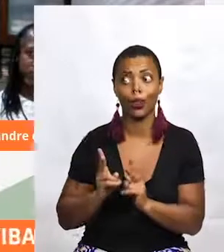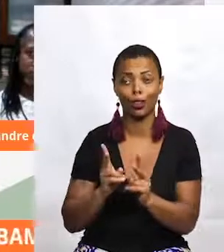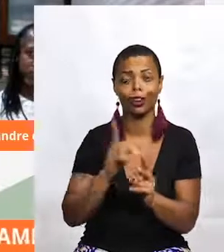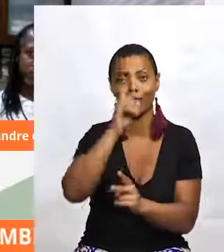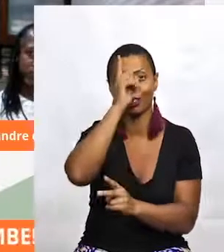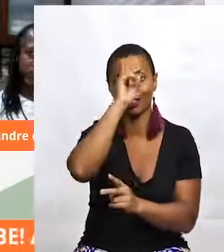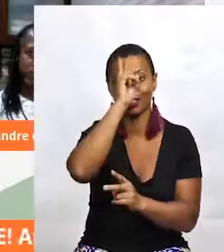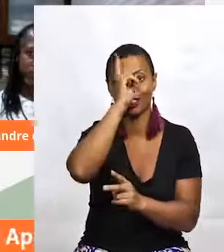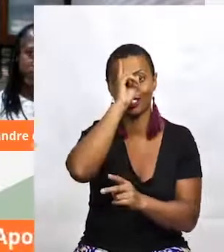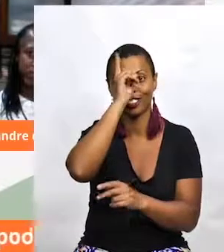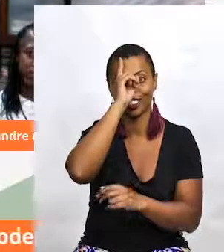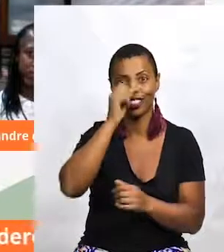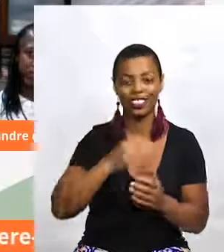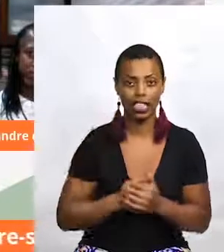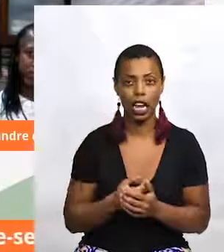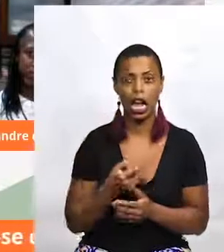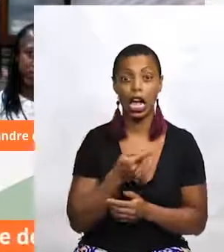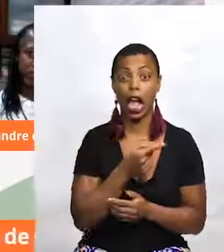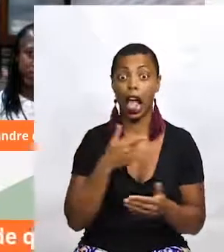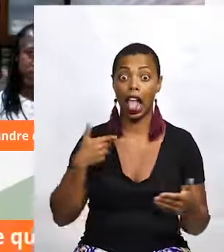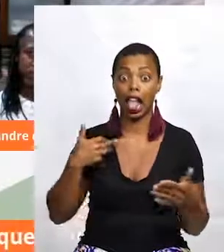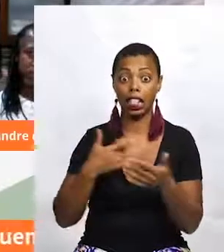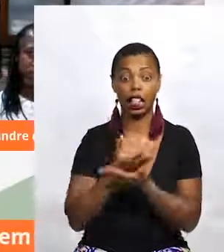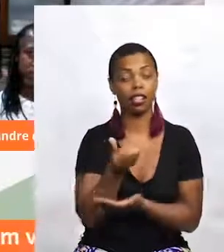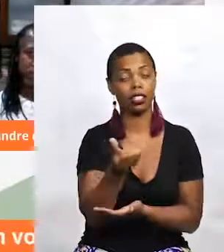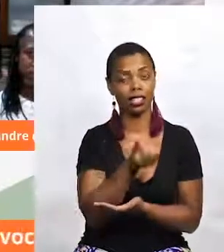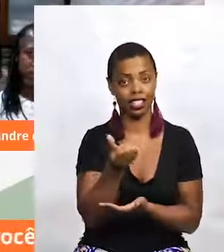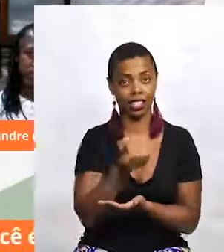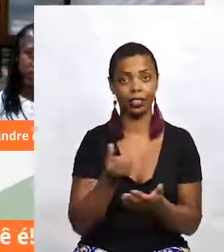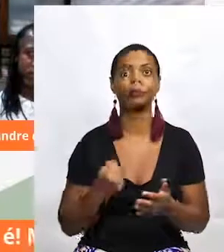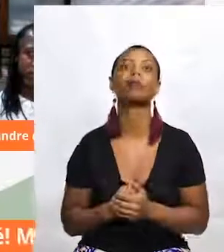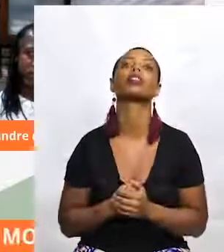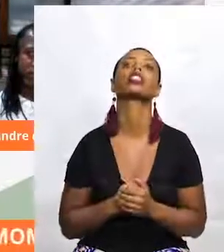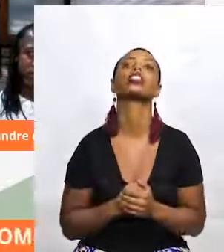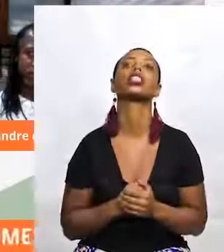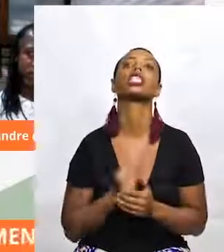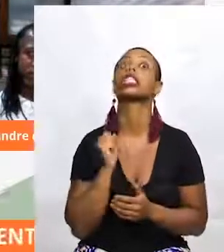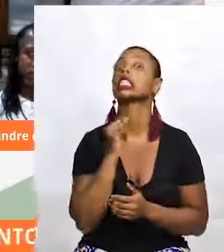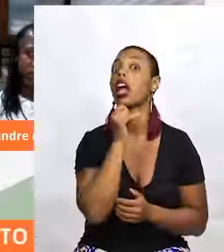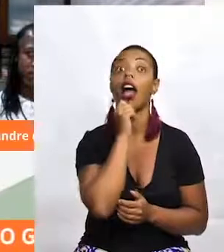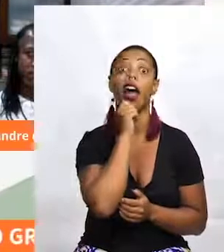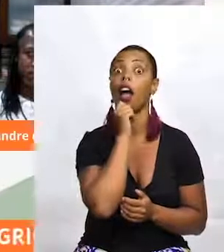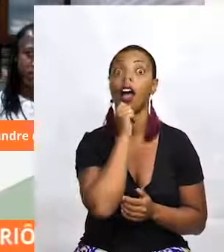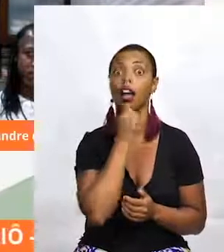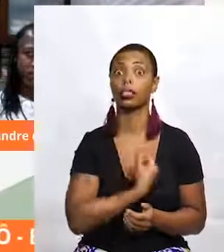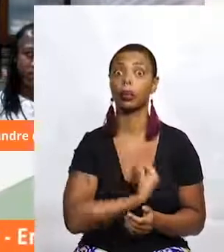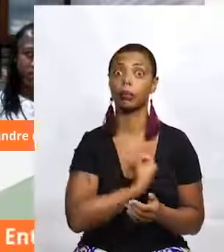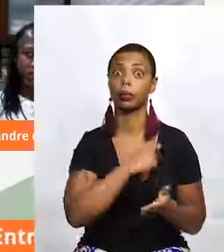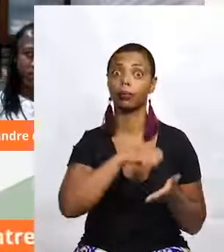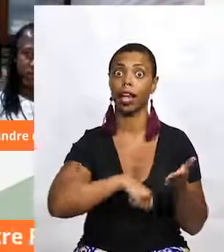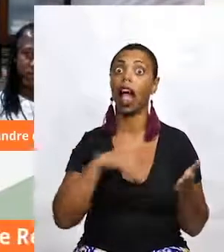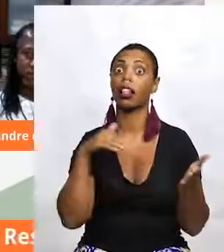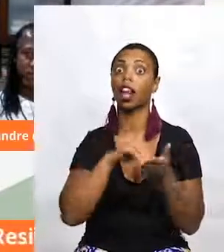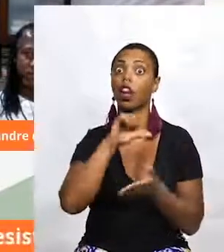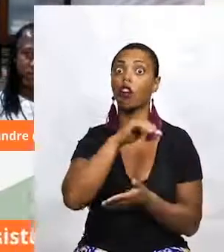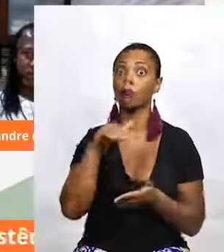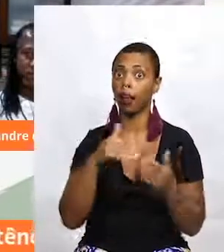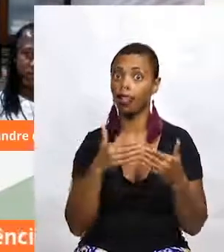dia. A semana só acaba na sexta-feira. E quem ainda não preencheu a lista de presença, ela vai ficar aberta até 9h30,